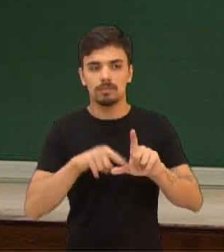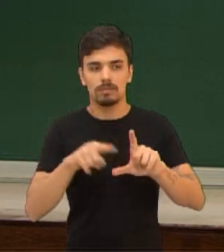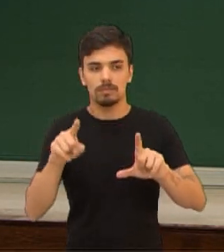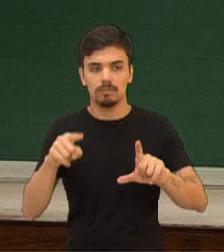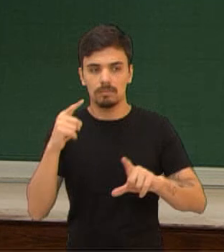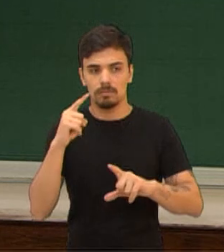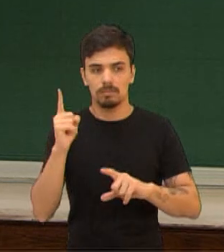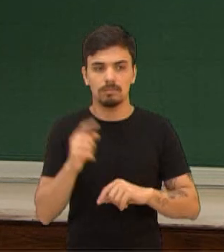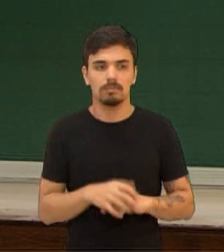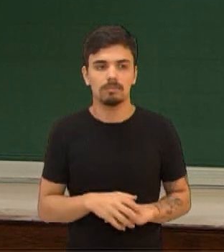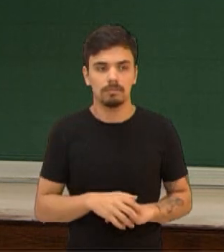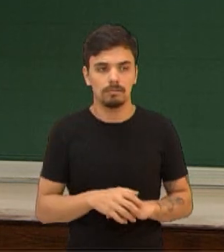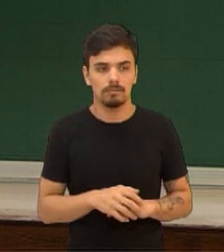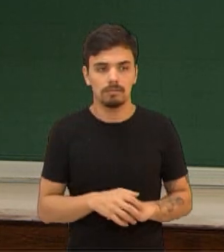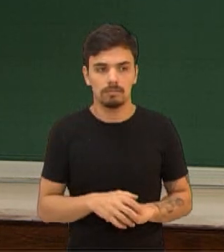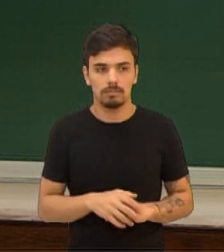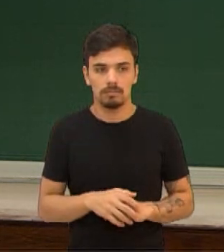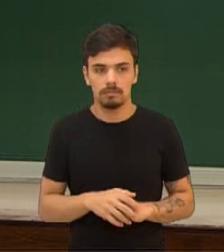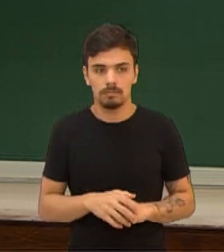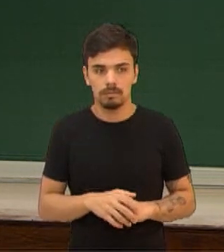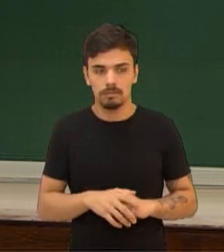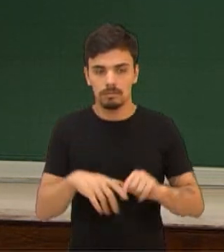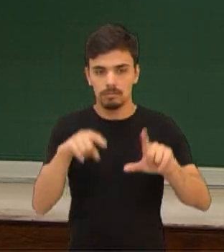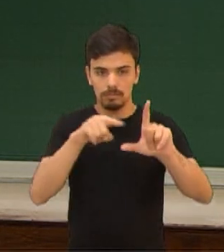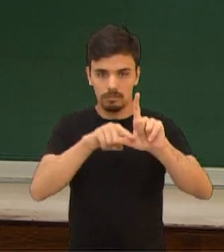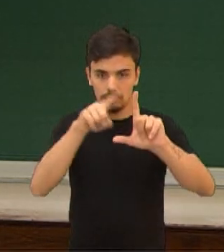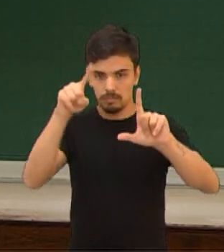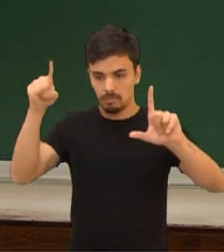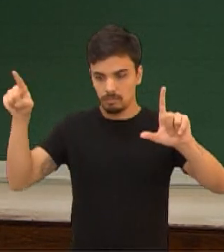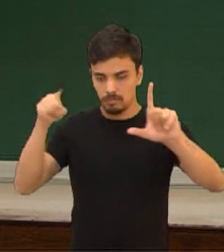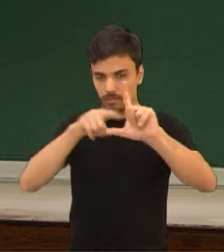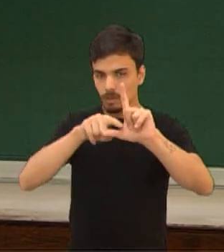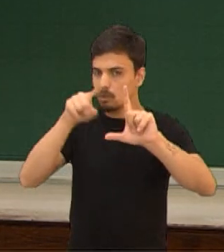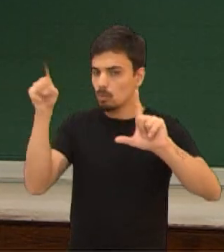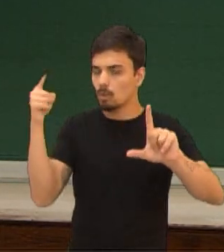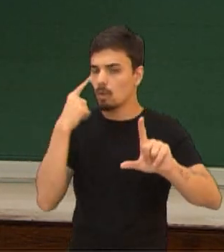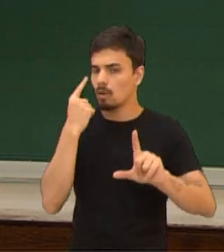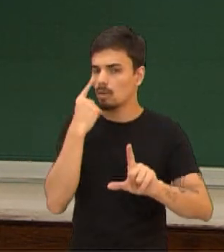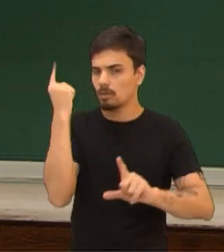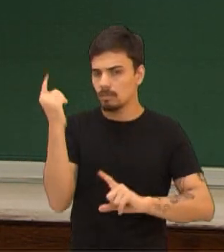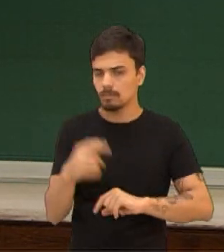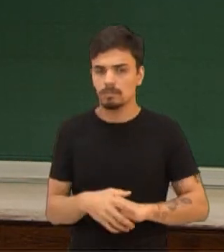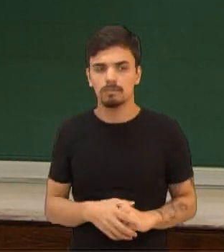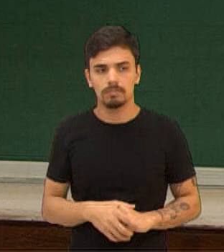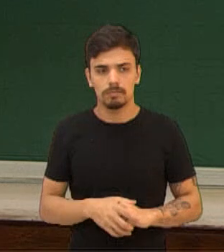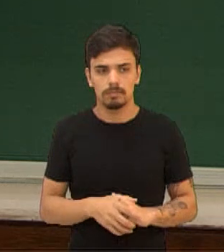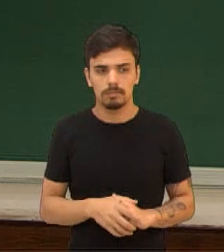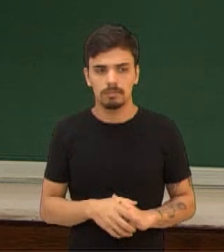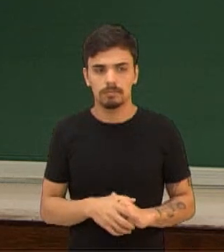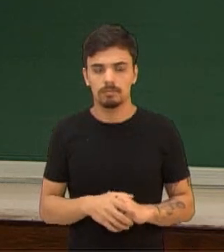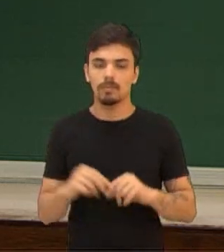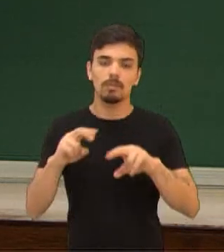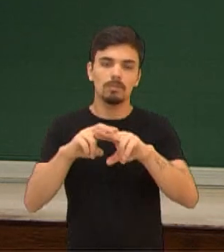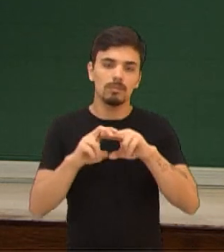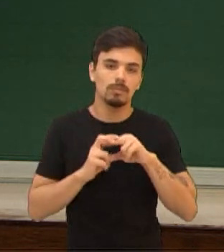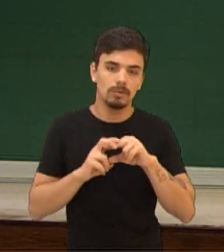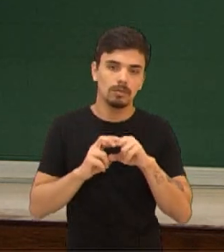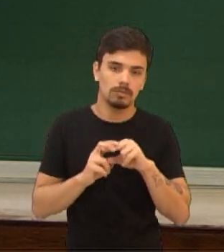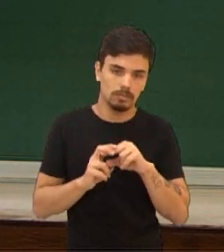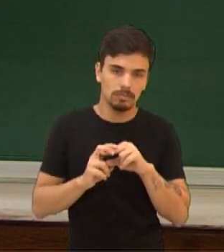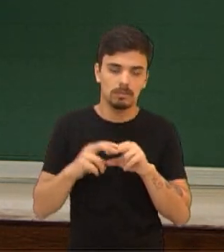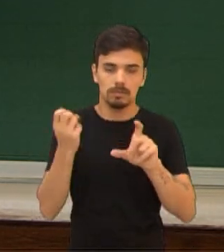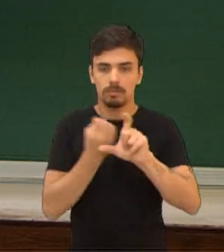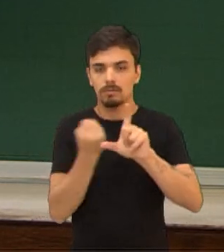aqui. Essa função neperiana, né? Ela vai gerar esse gráfico, por isso o nome é